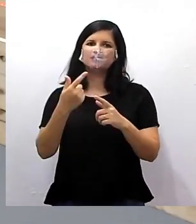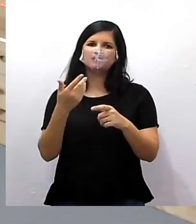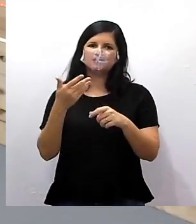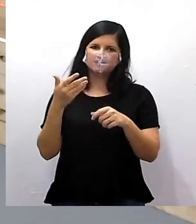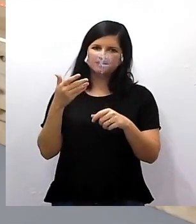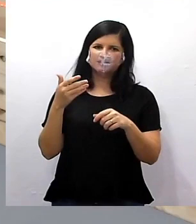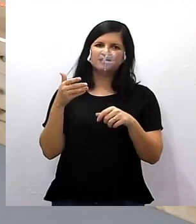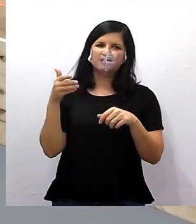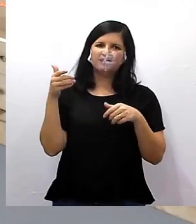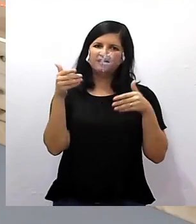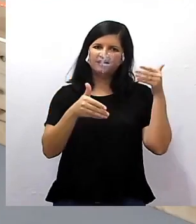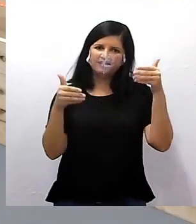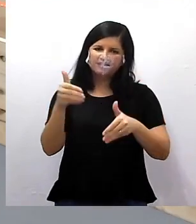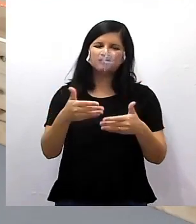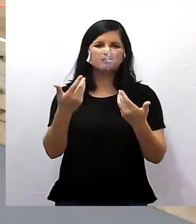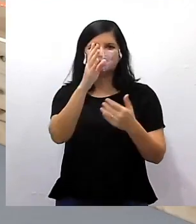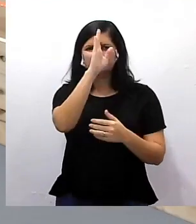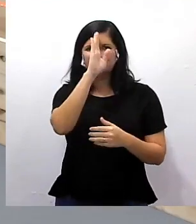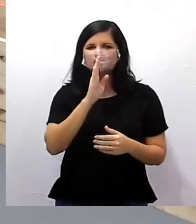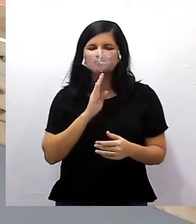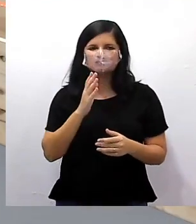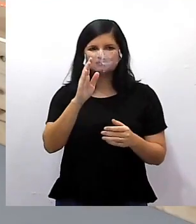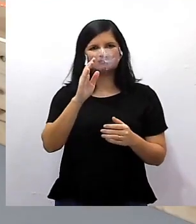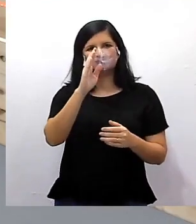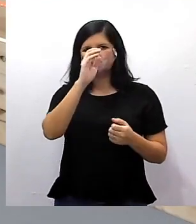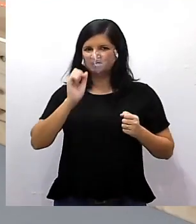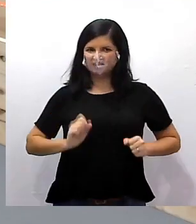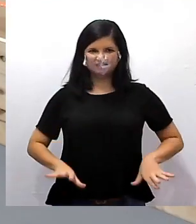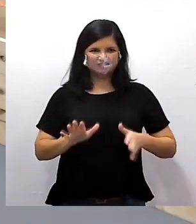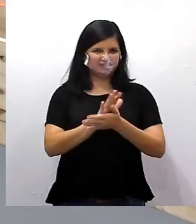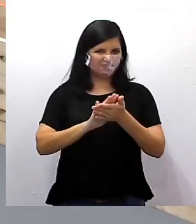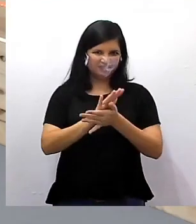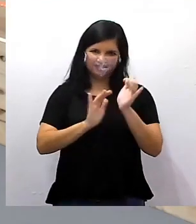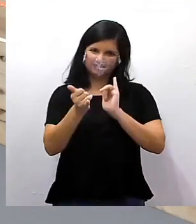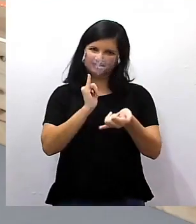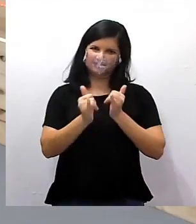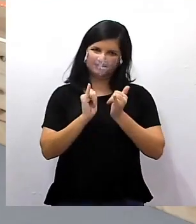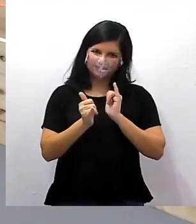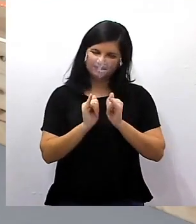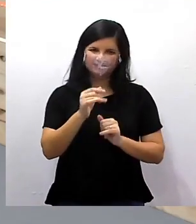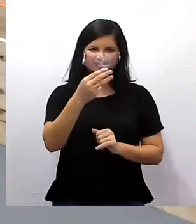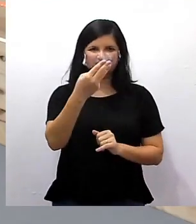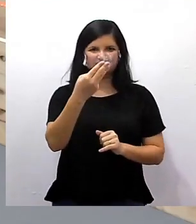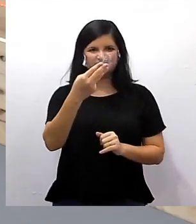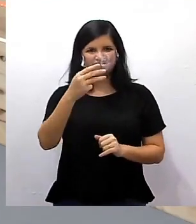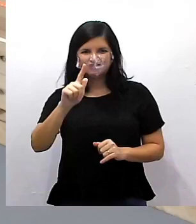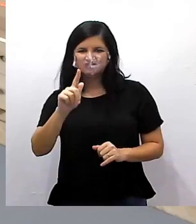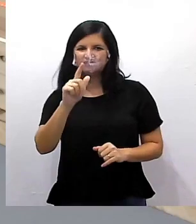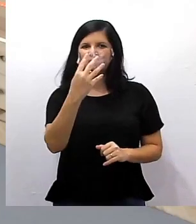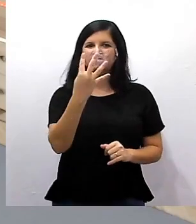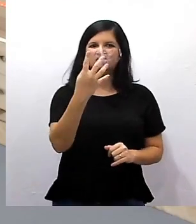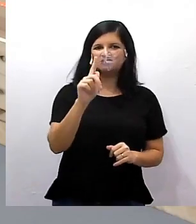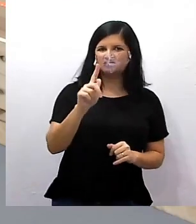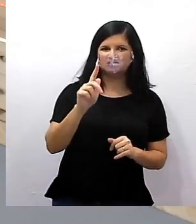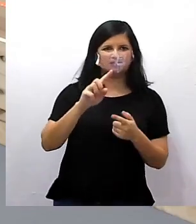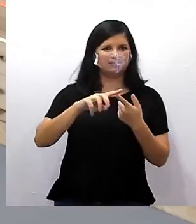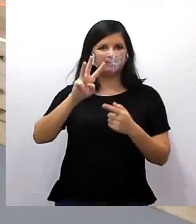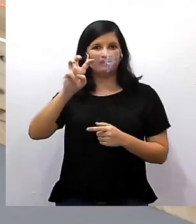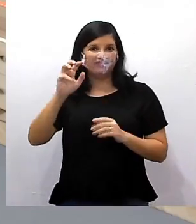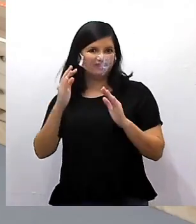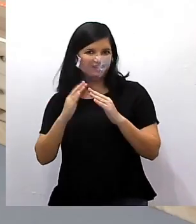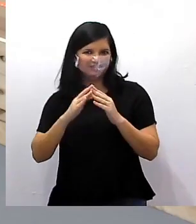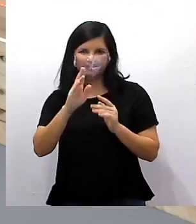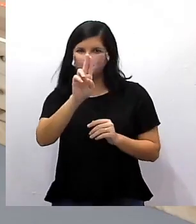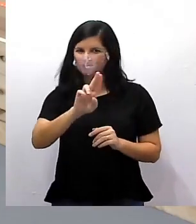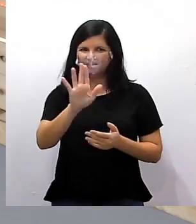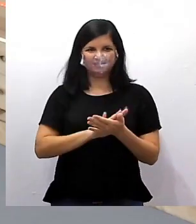plataformas de forma gratuita, sem precisar gastar nada da tua internet pessoal, do teu 3G, 4G, do teu Wi-Fi de casa. Tá certo?